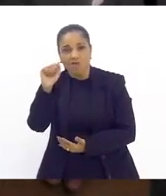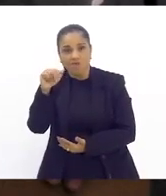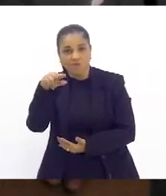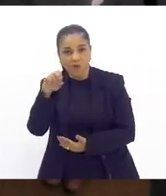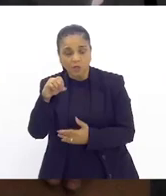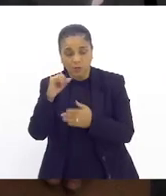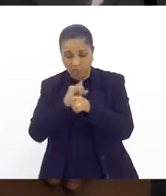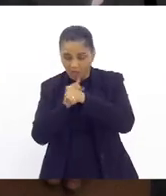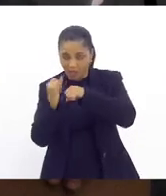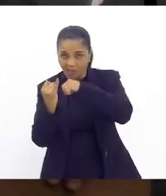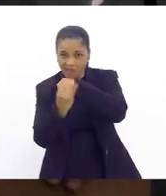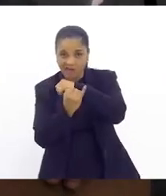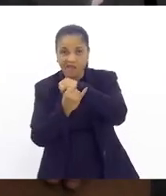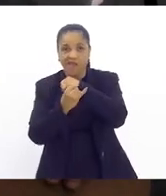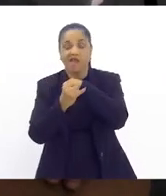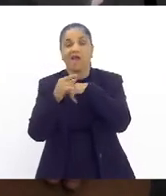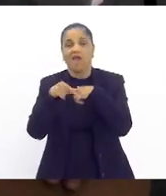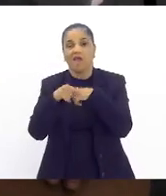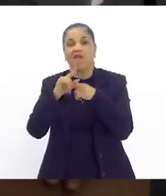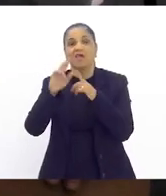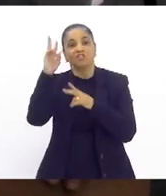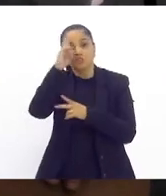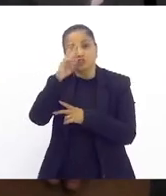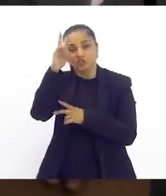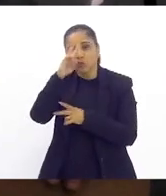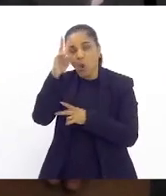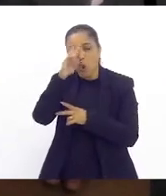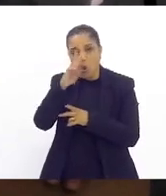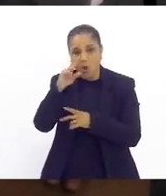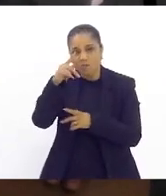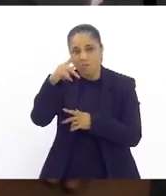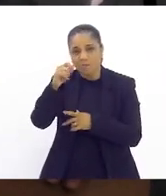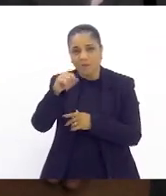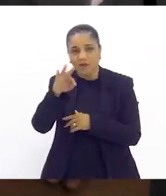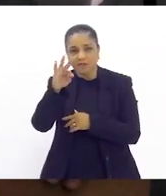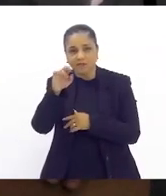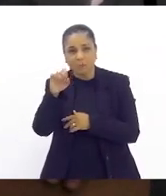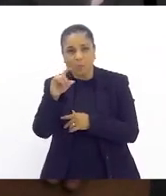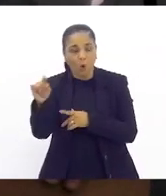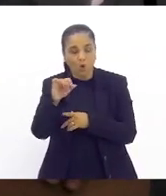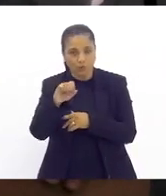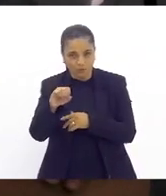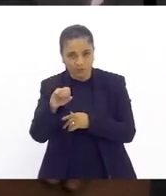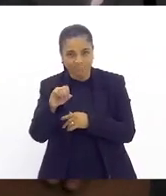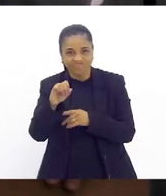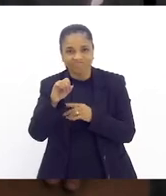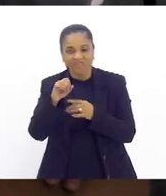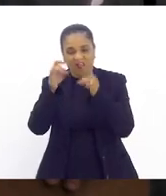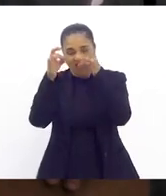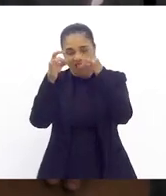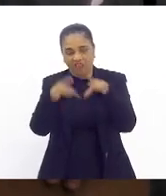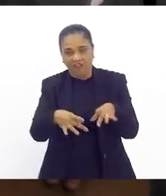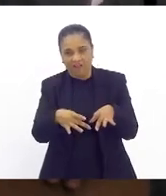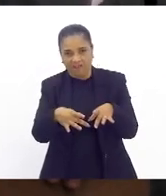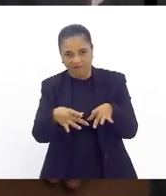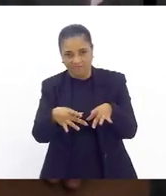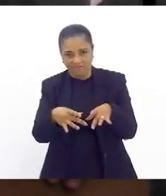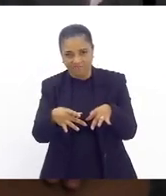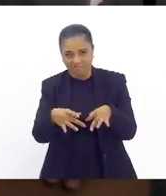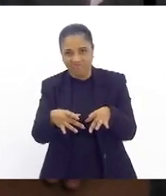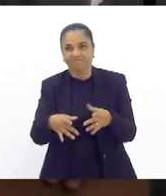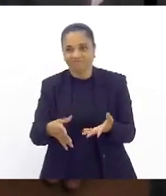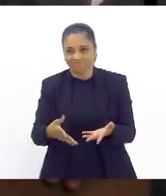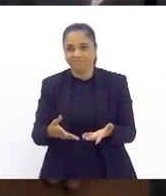uma pertence a uma apa e a Tombada pela Unesco cheia de patrimônio histórico jogado ao lixo